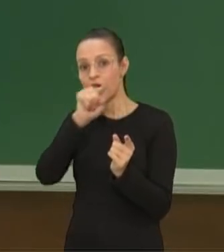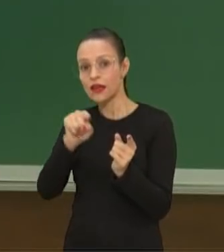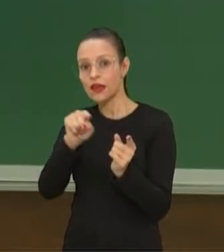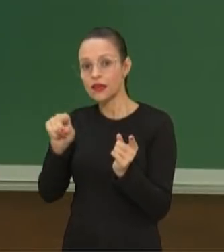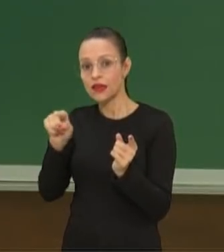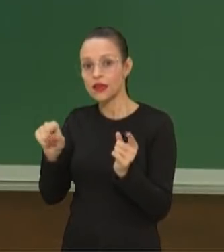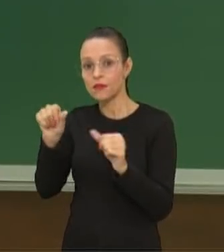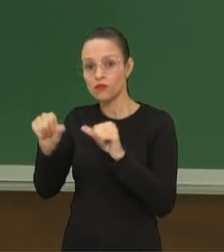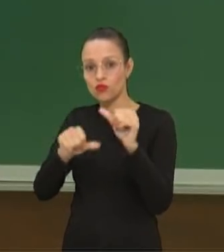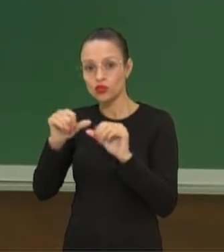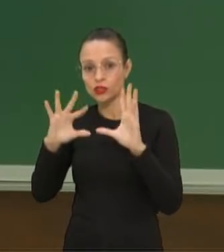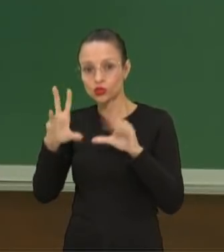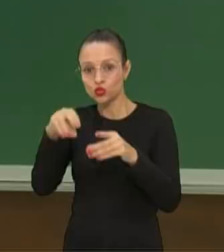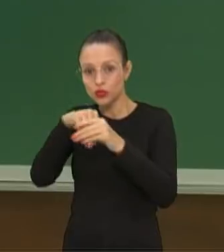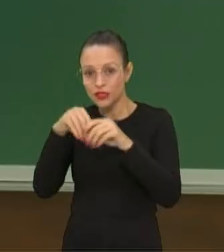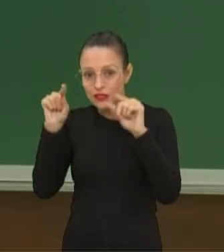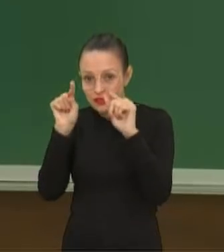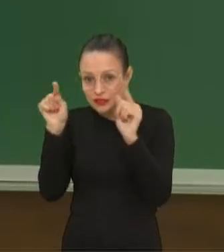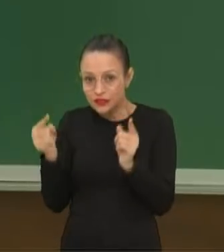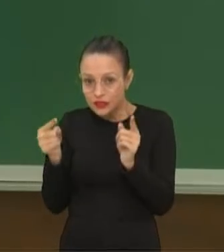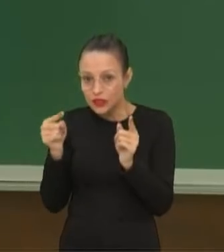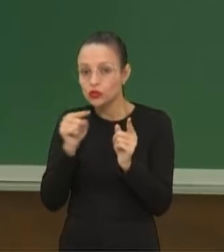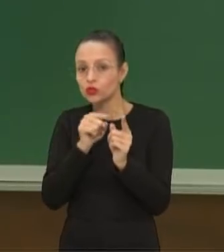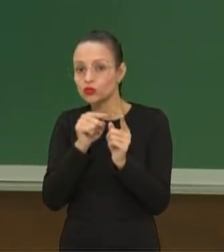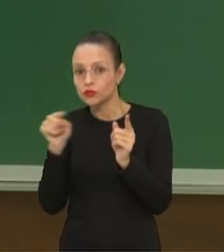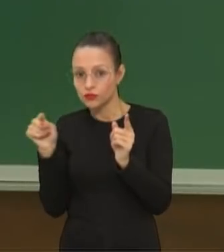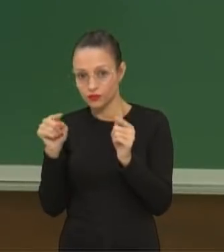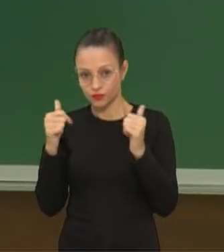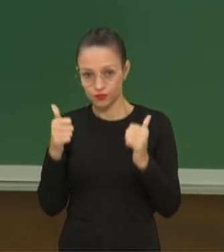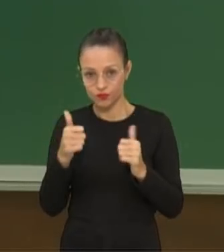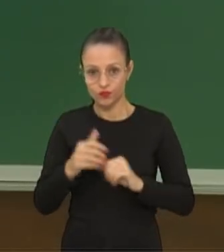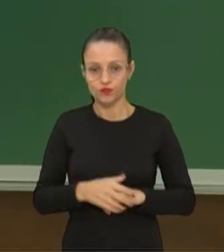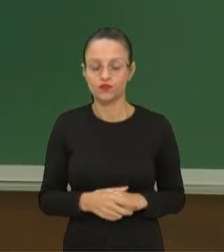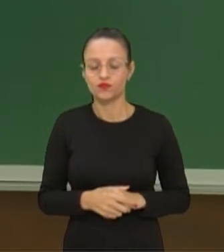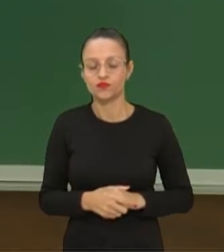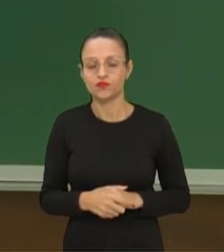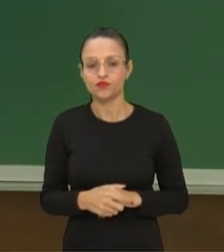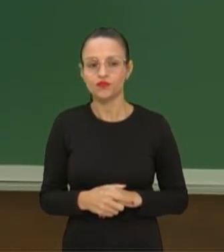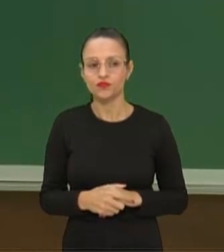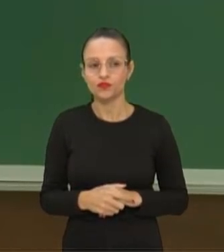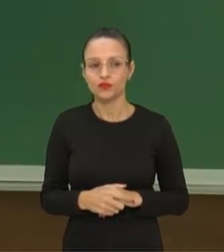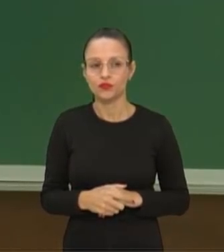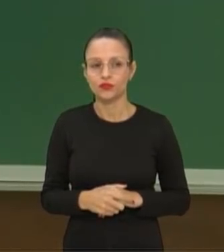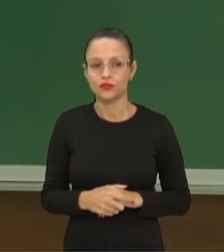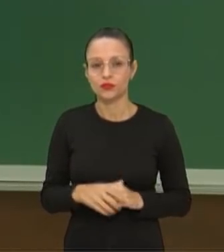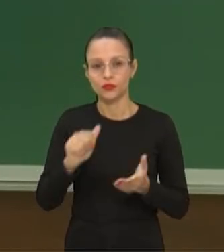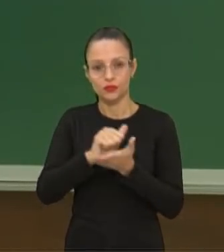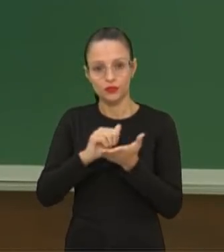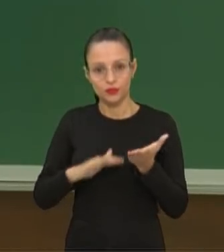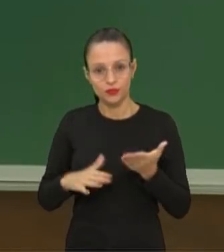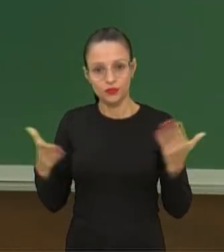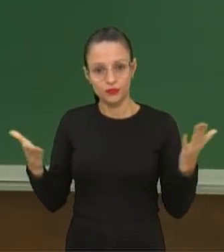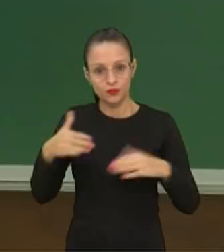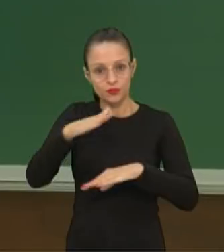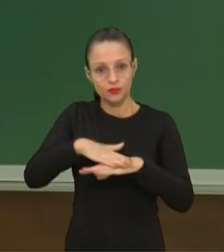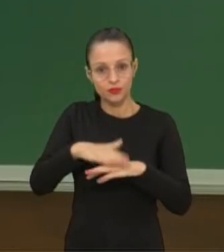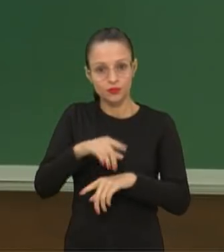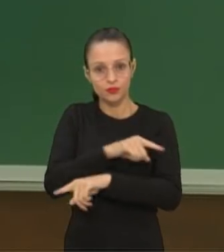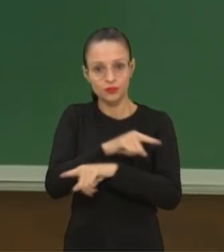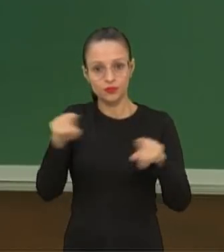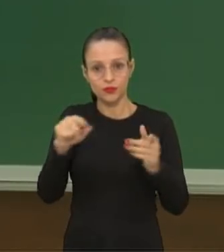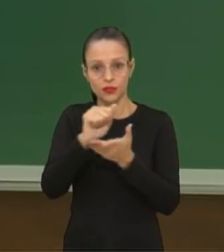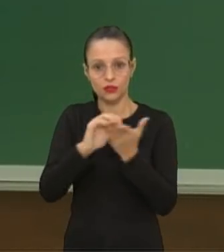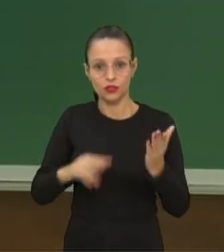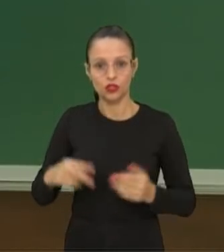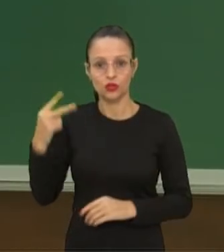os sinais de dentro do parênteses. O primeiro sinal e o segundo, tá bom? Agora é a sua vez. Eu tenho o exercício 2